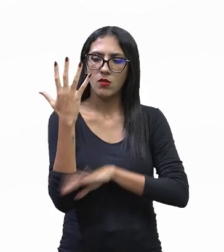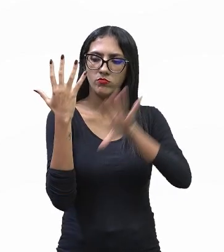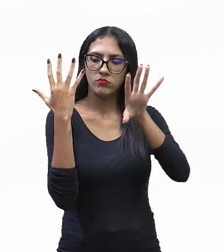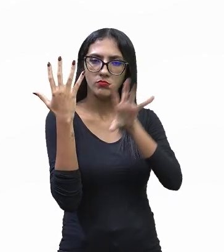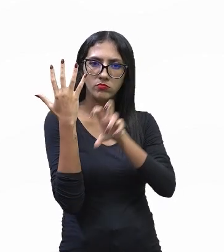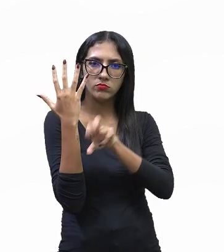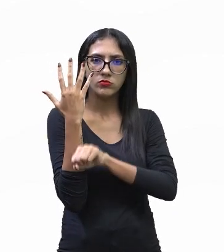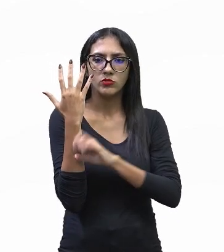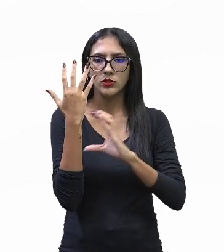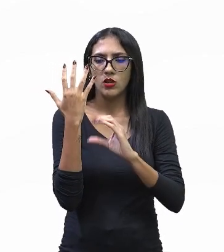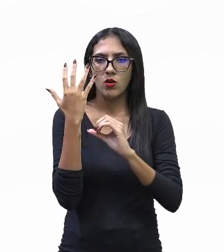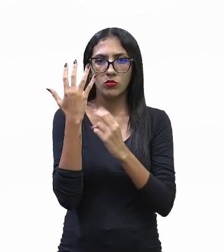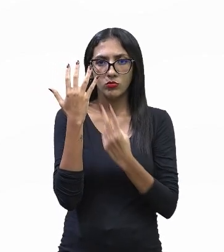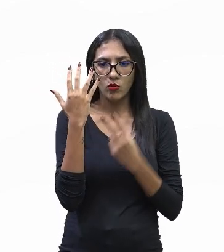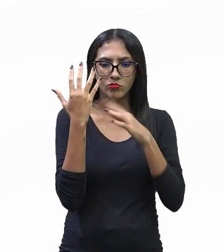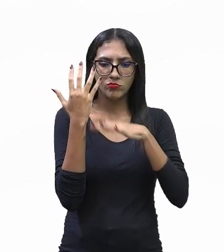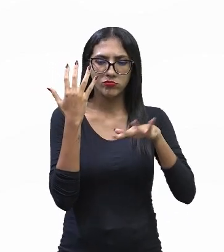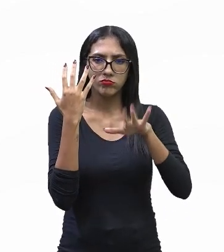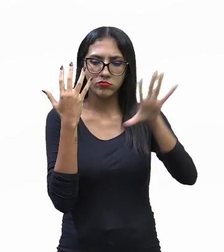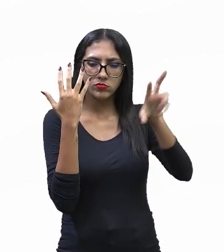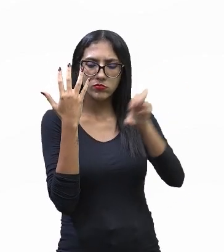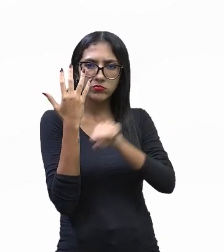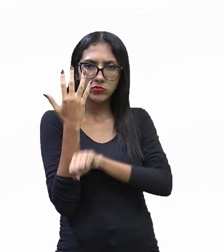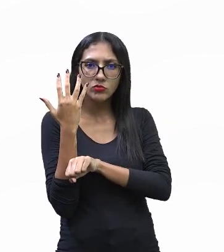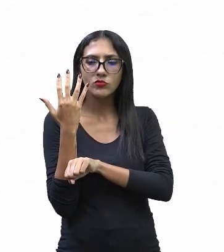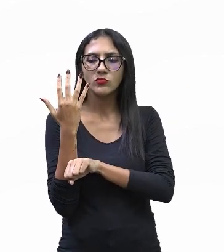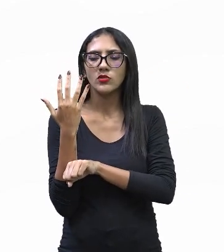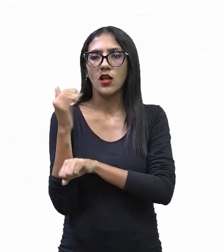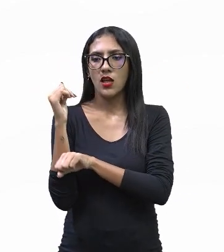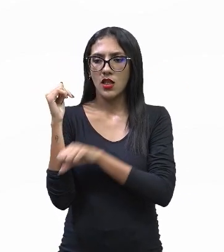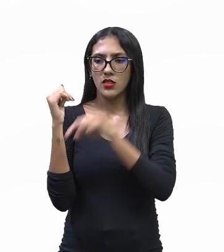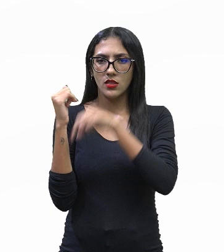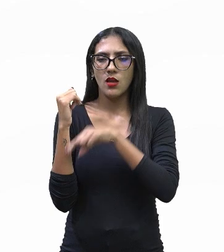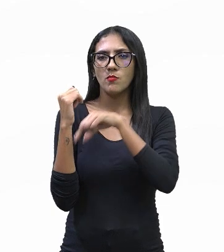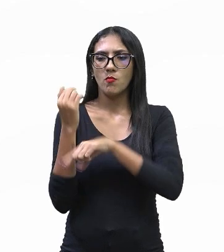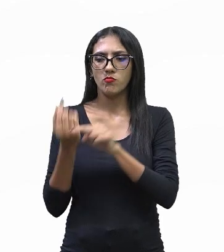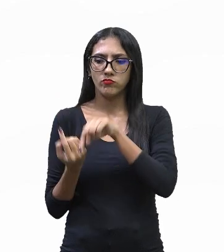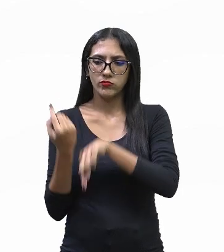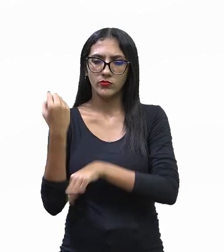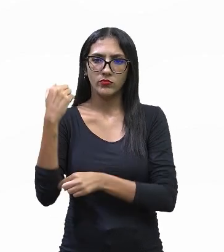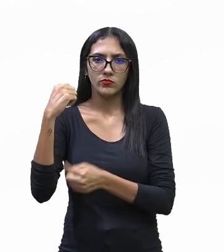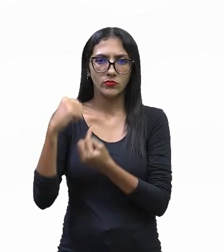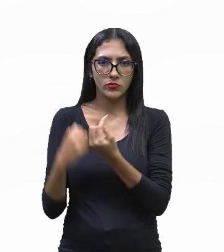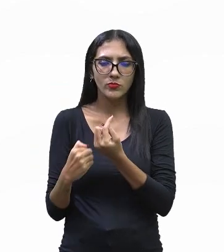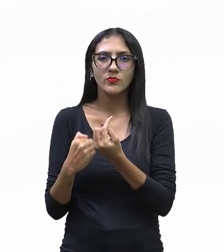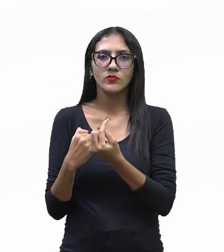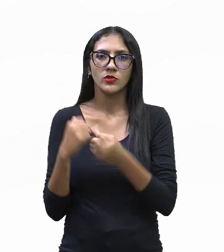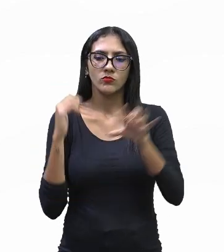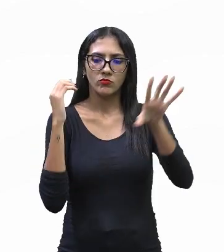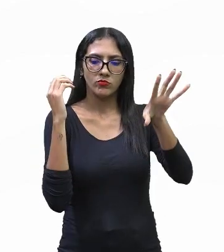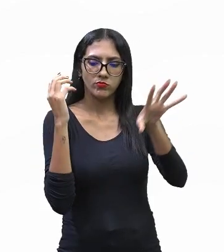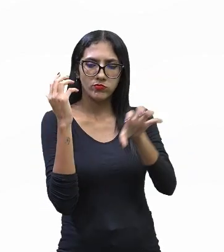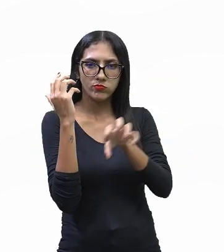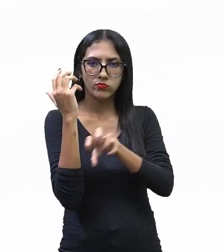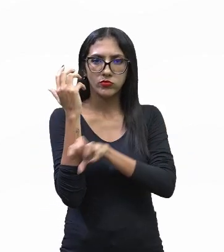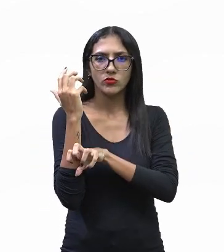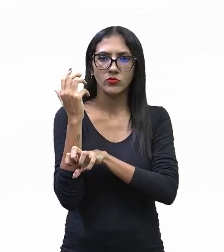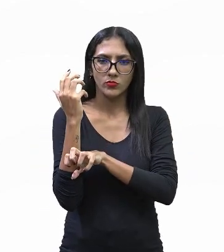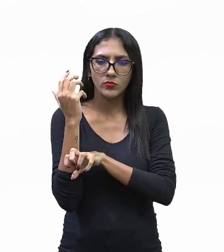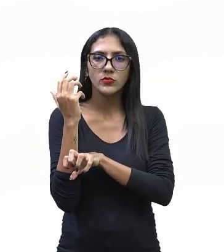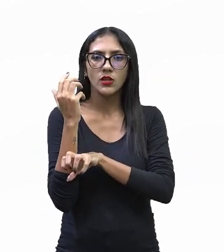carbônico da atmosfera e realiza a fotossíntese, né? Então, retira-se o CO2 da